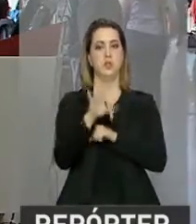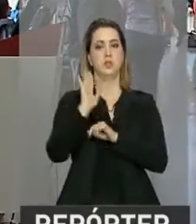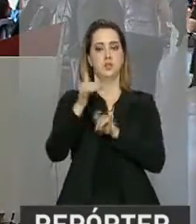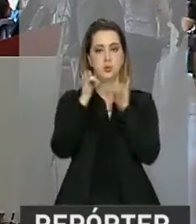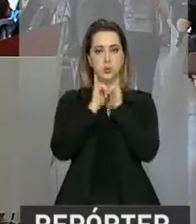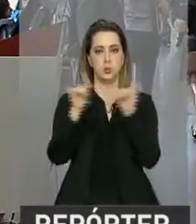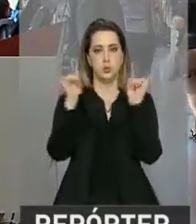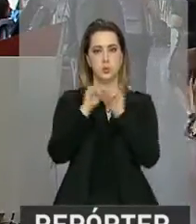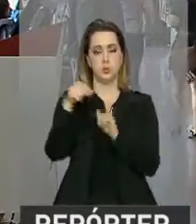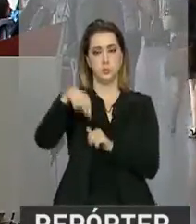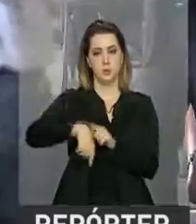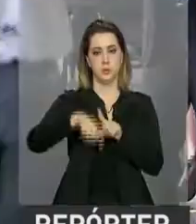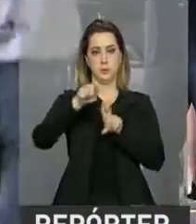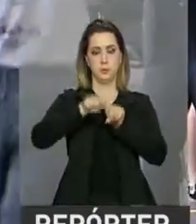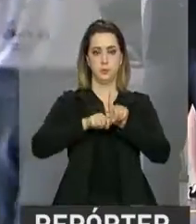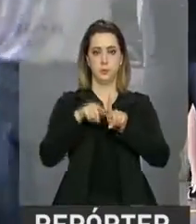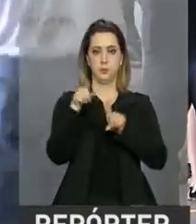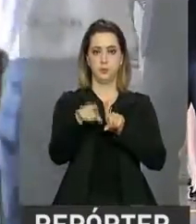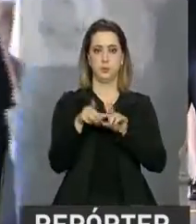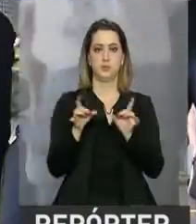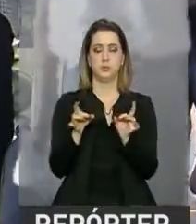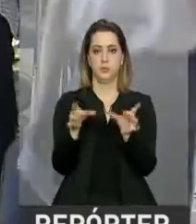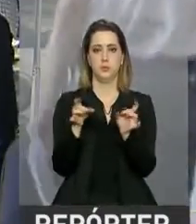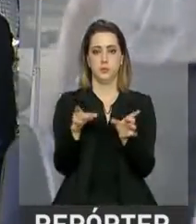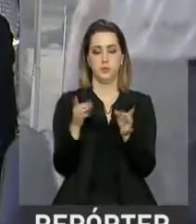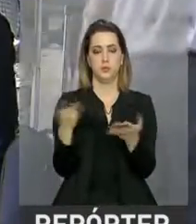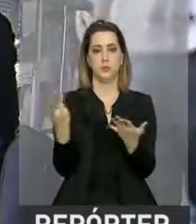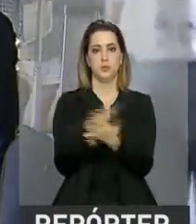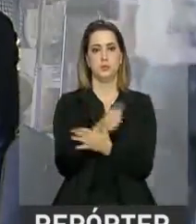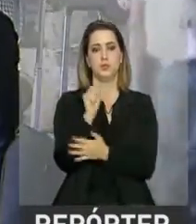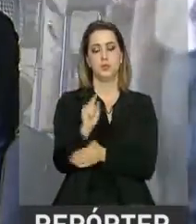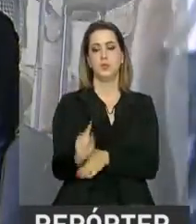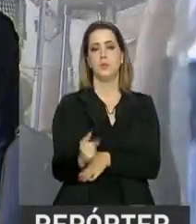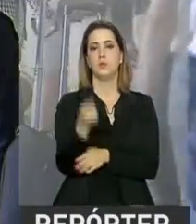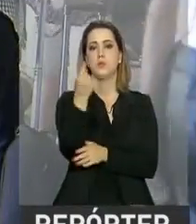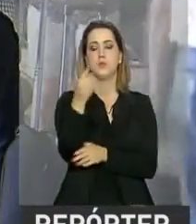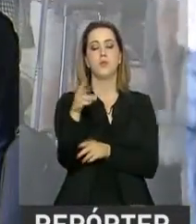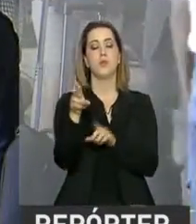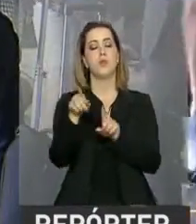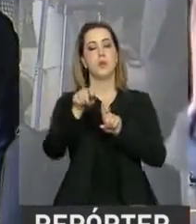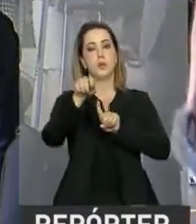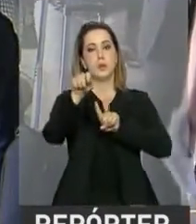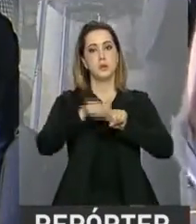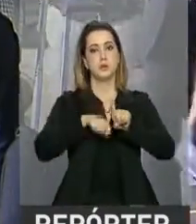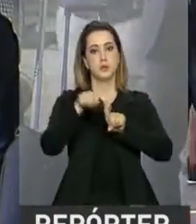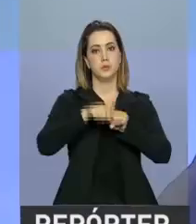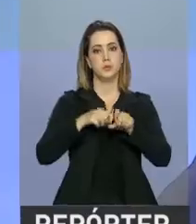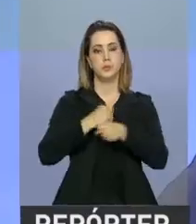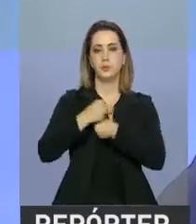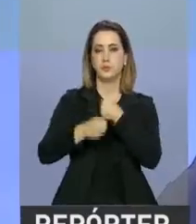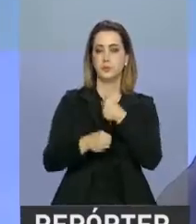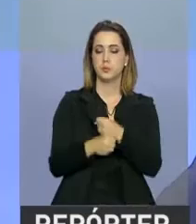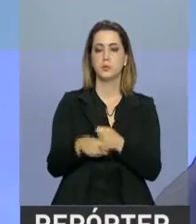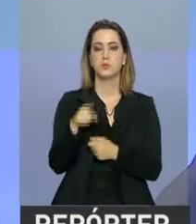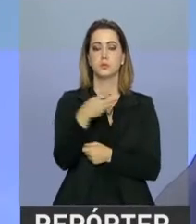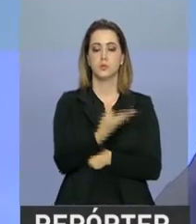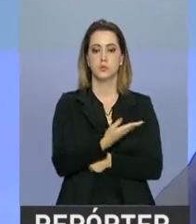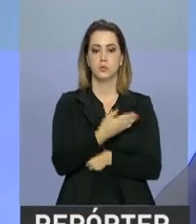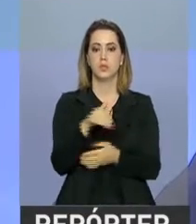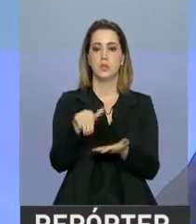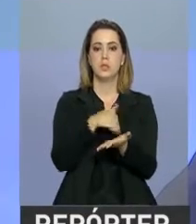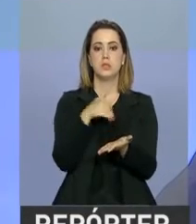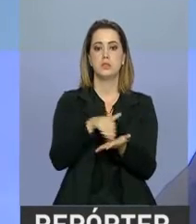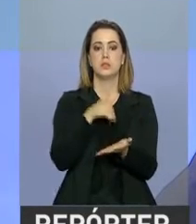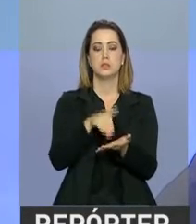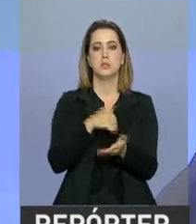publicados ainda neste mês. Leilões devem ocorrer já no primeiro trimestre de 2017, segundo o secretário